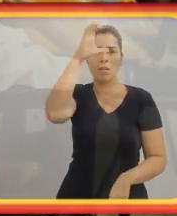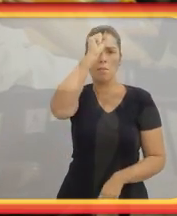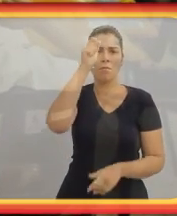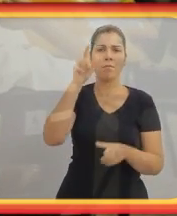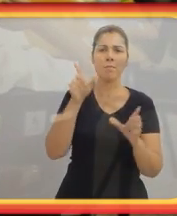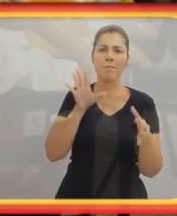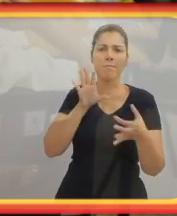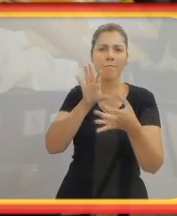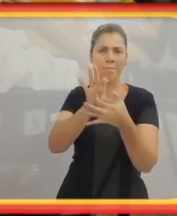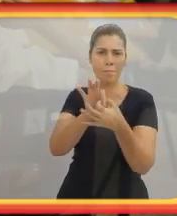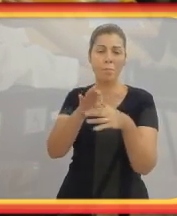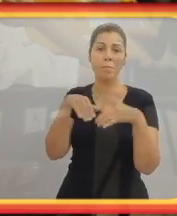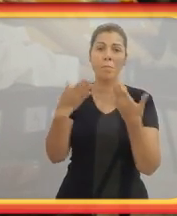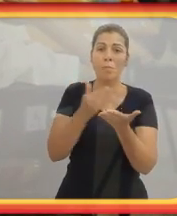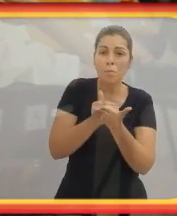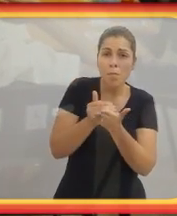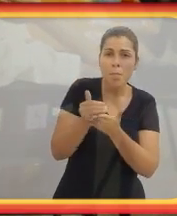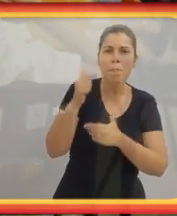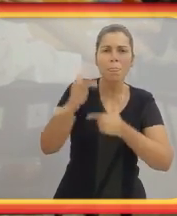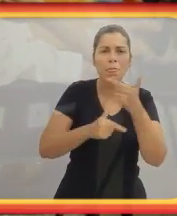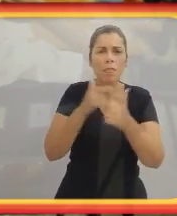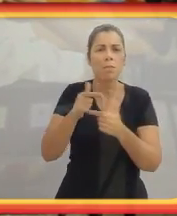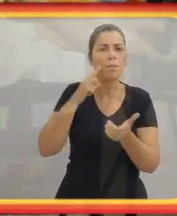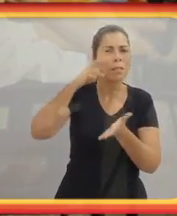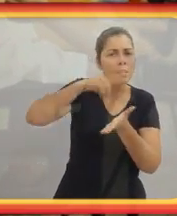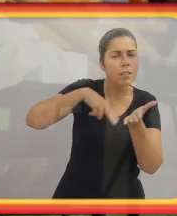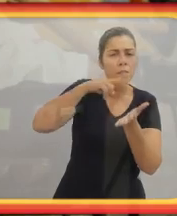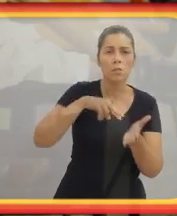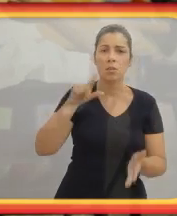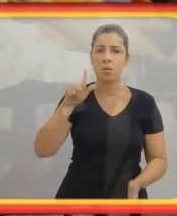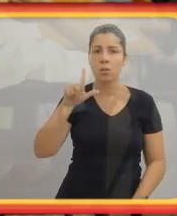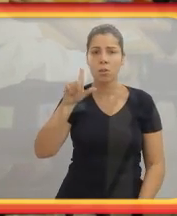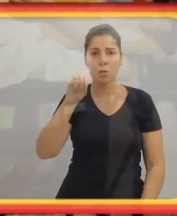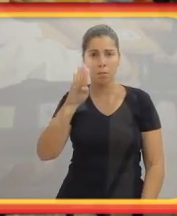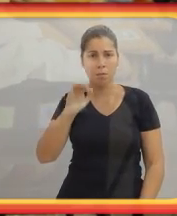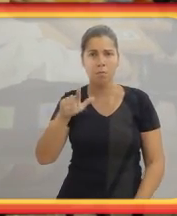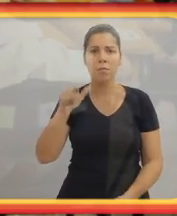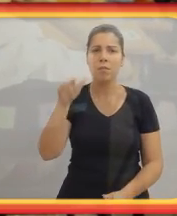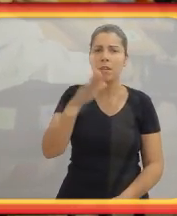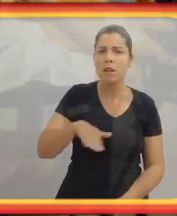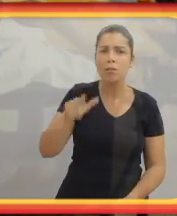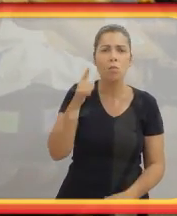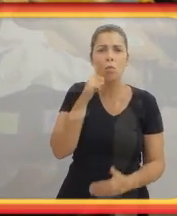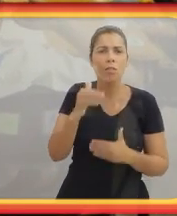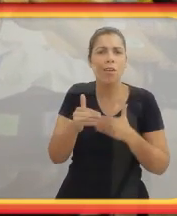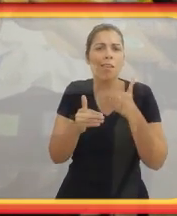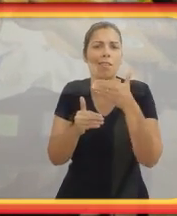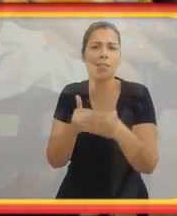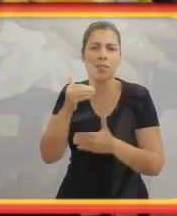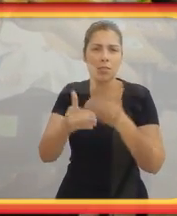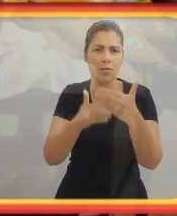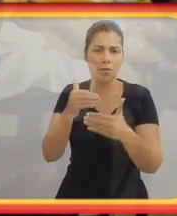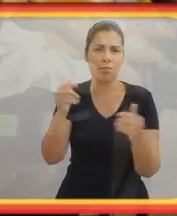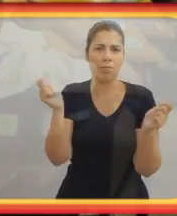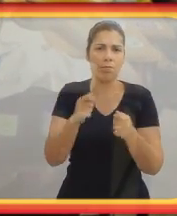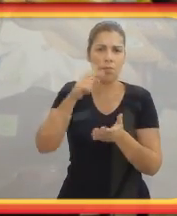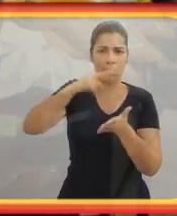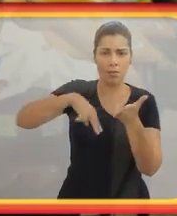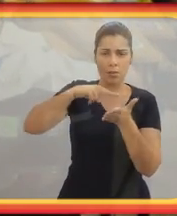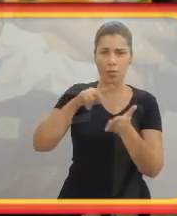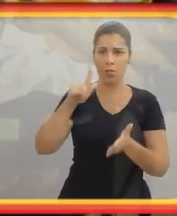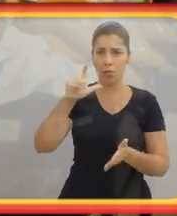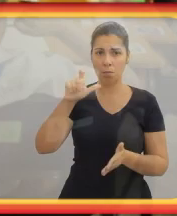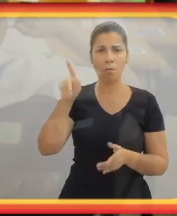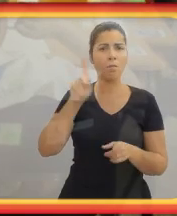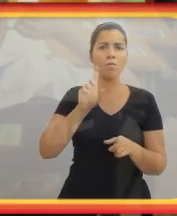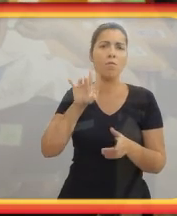aprender a associar. Então, começamos a trabalhar com a leitura global. Até que a criança não alcance o desenvolvimento máximo na leitura